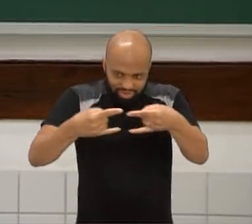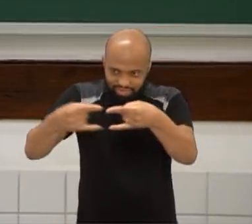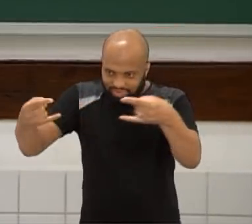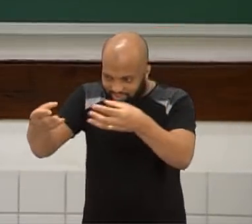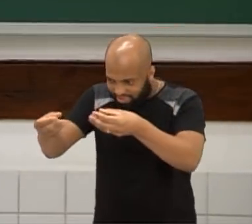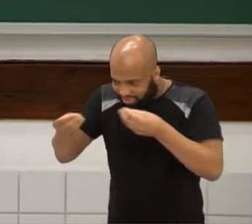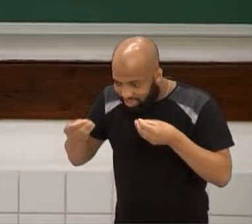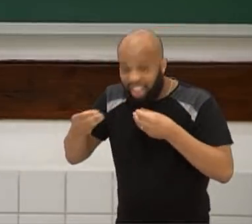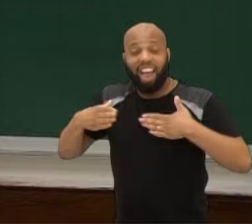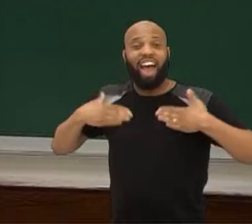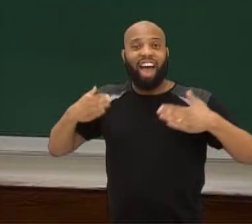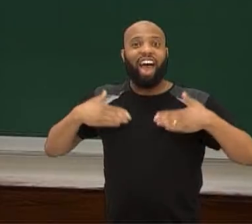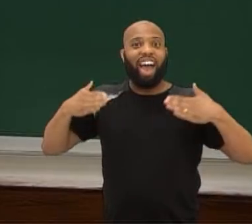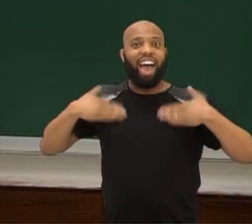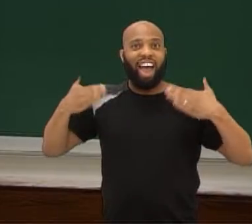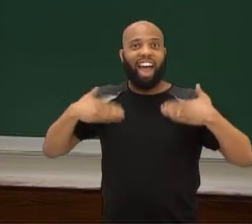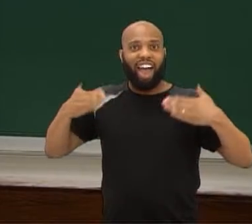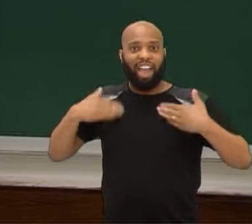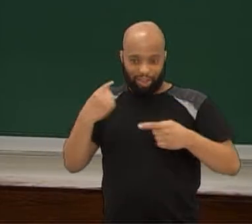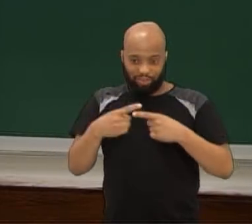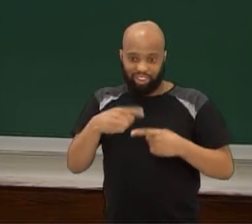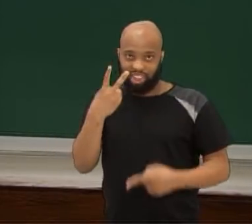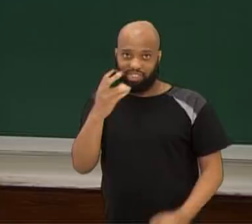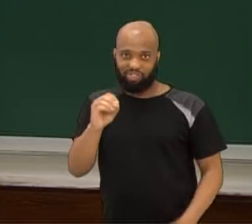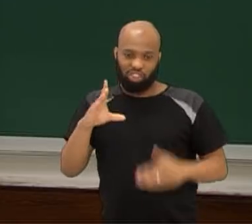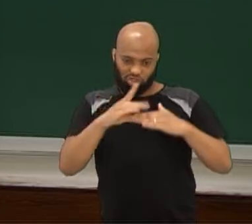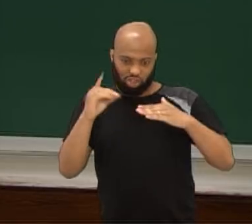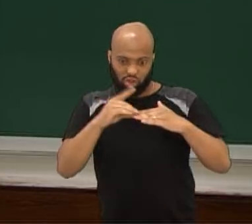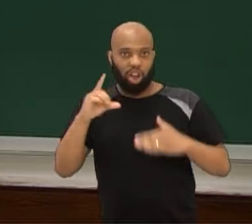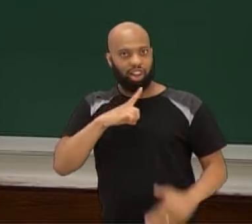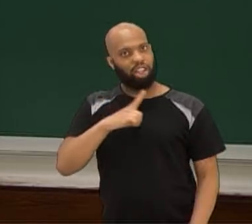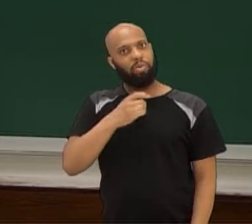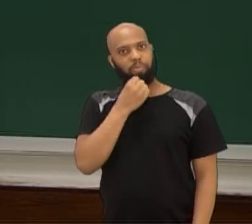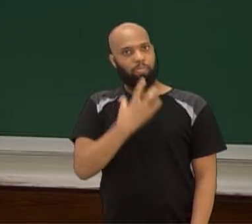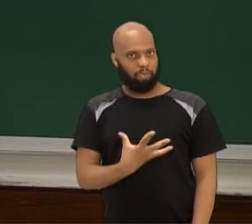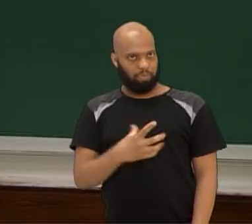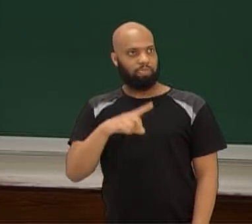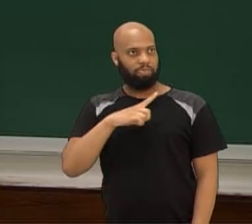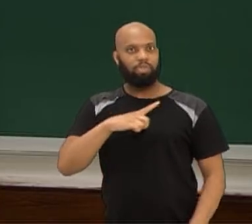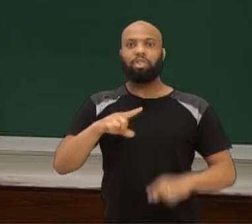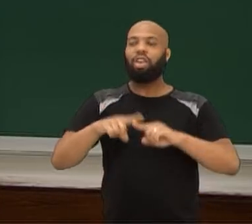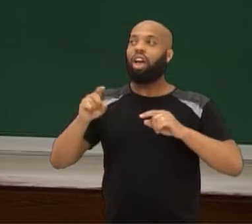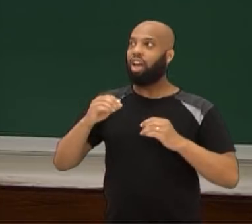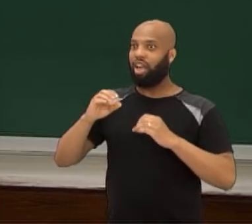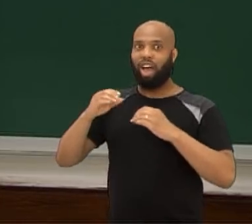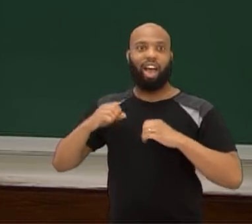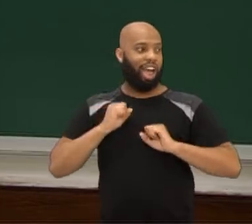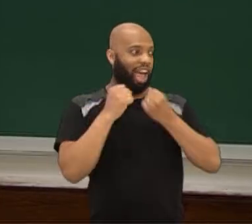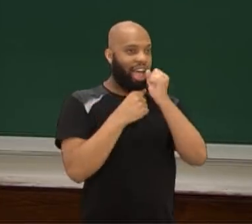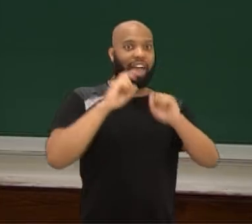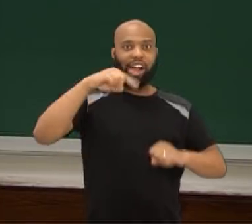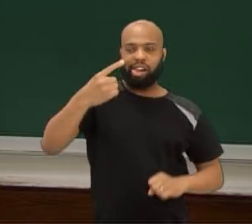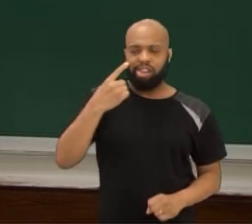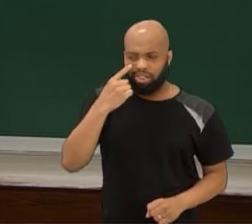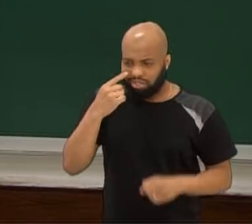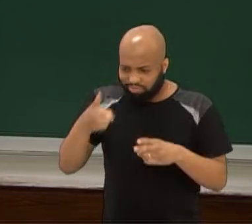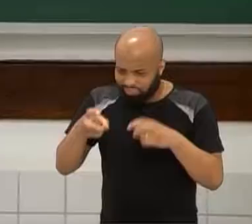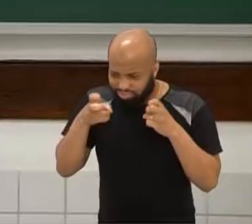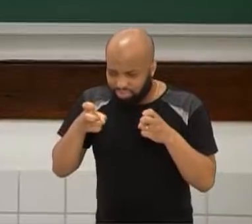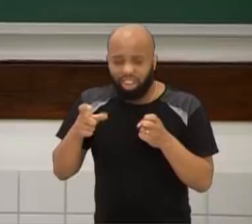de dinheiro, ficou todo animado, afinal $20 é uma quantidade boa, e se animou. Mas depois ele